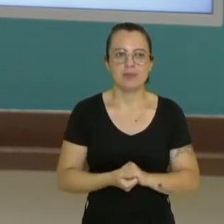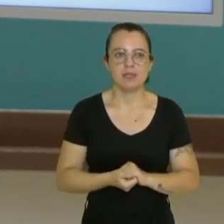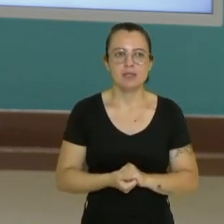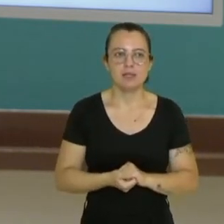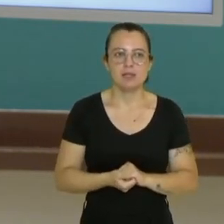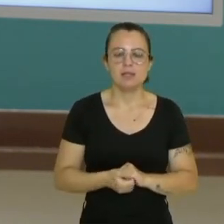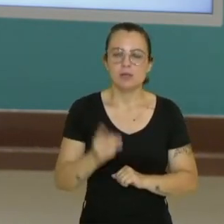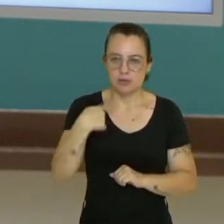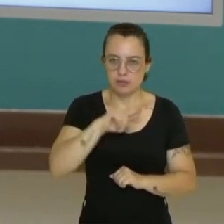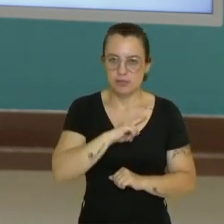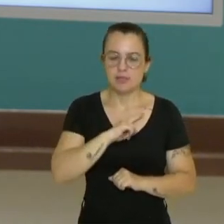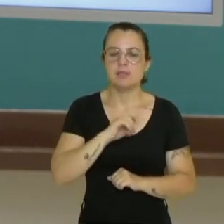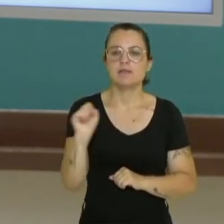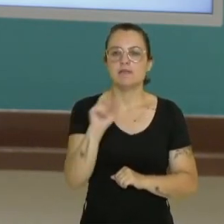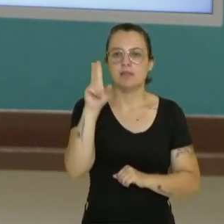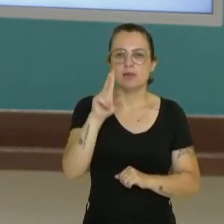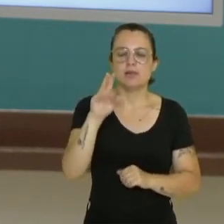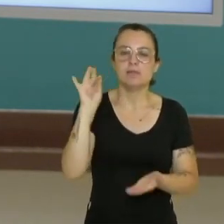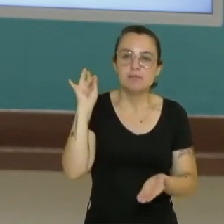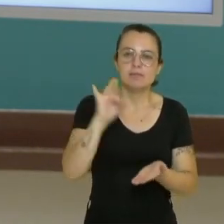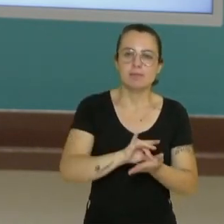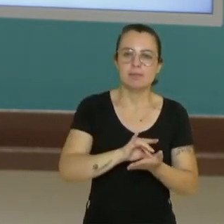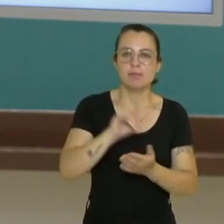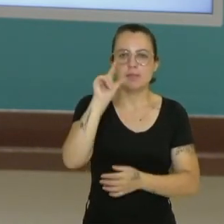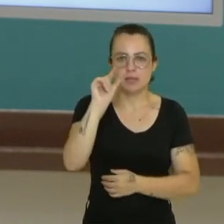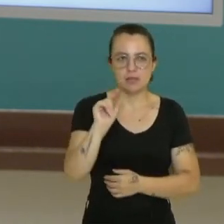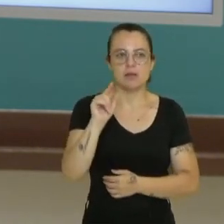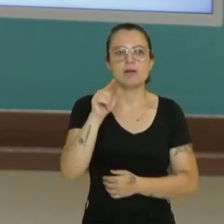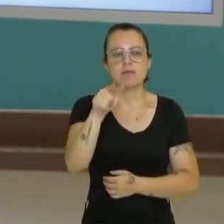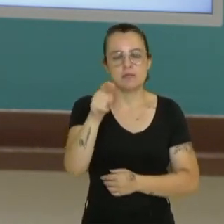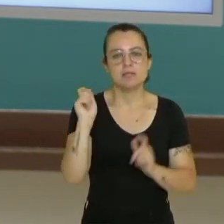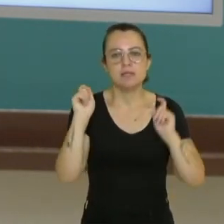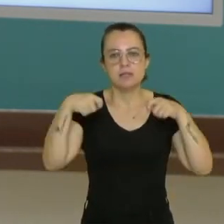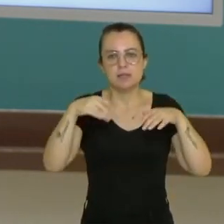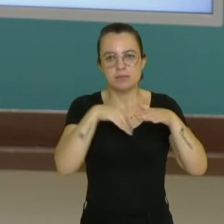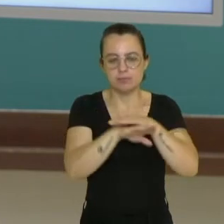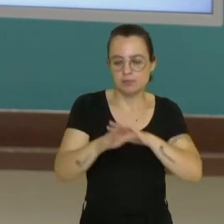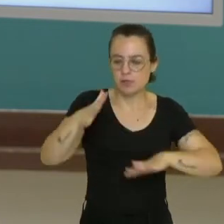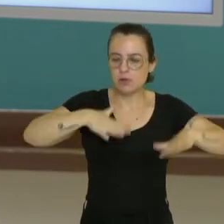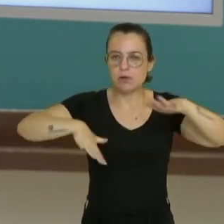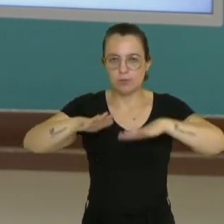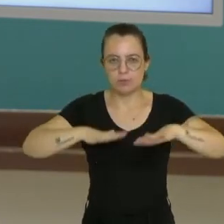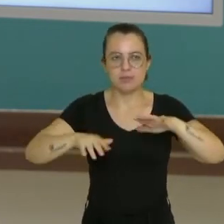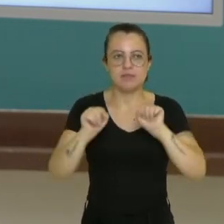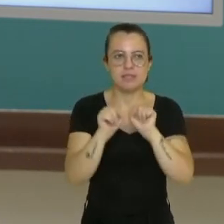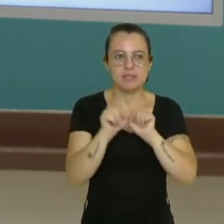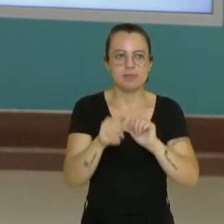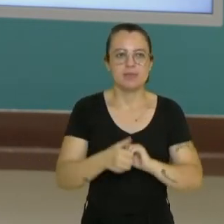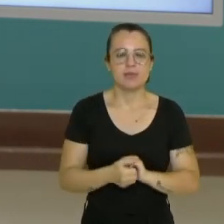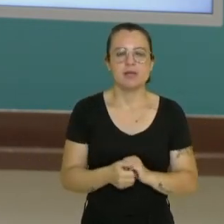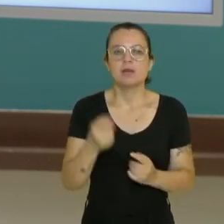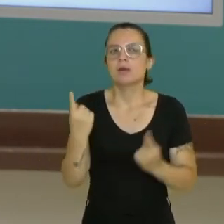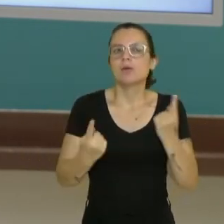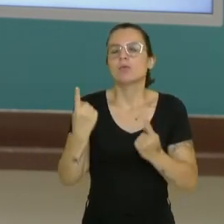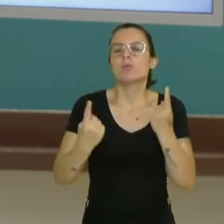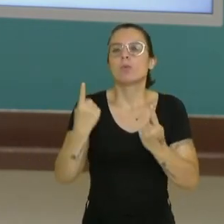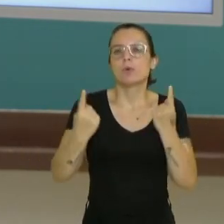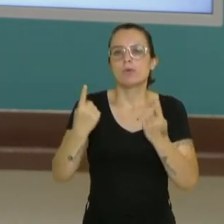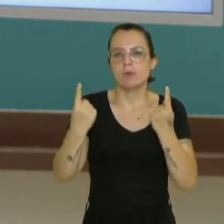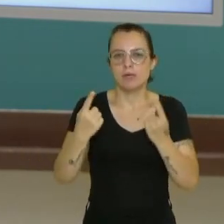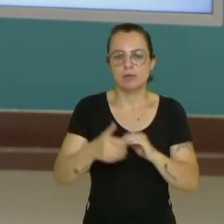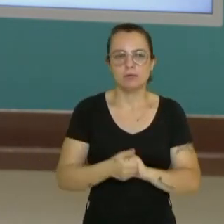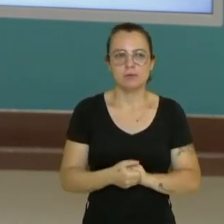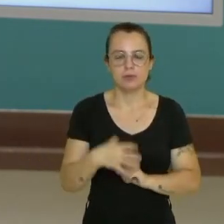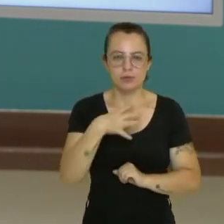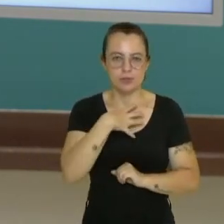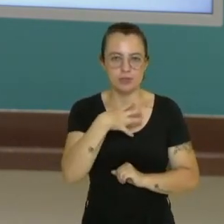valores reais, valores pequenos, e que a partir dali você já pode se organizar para fazer. Qual que seria essa divisão usando esse